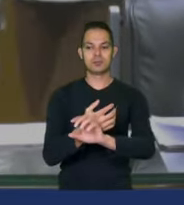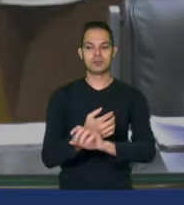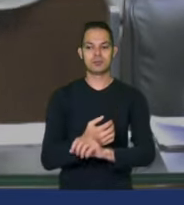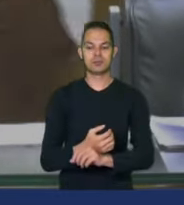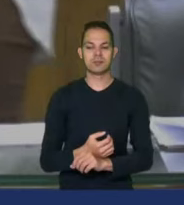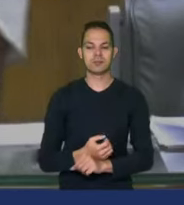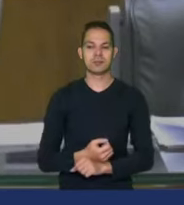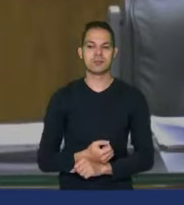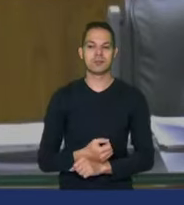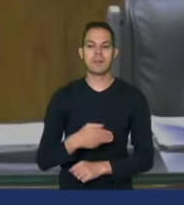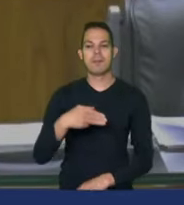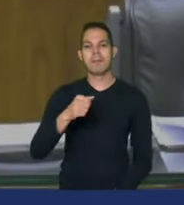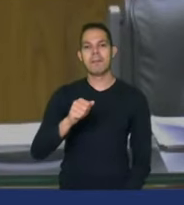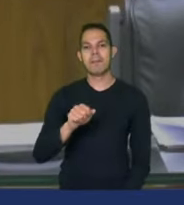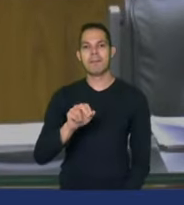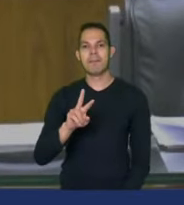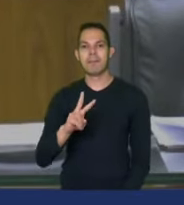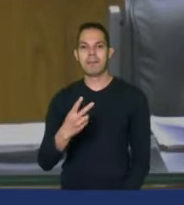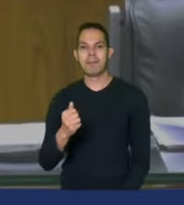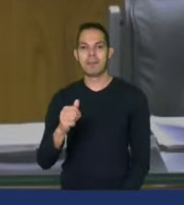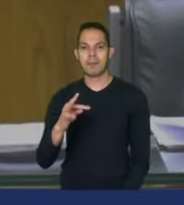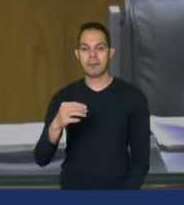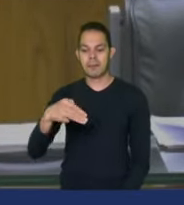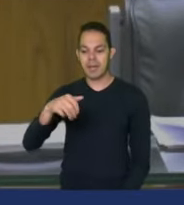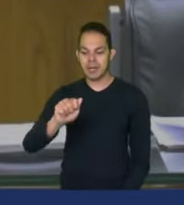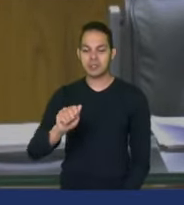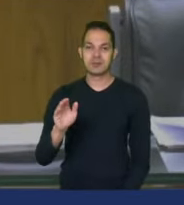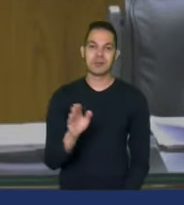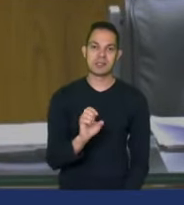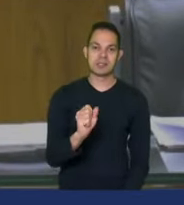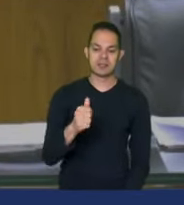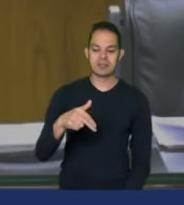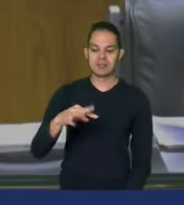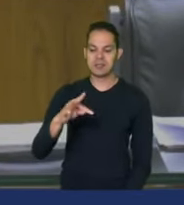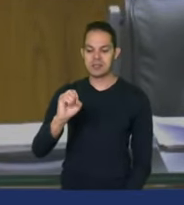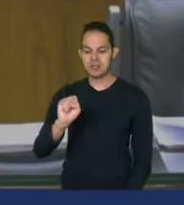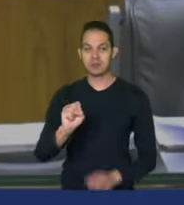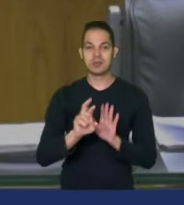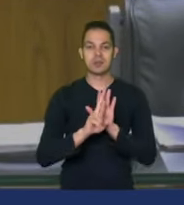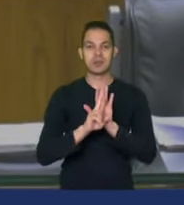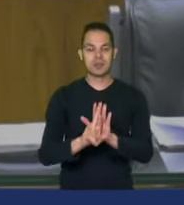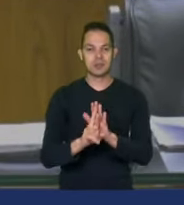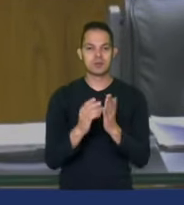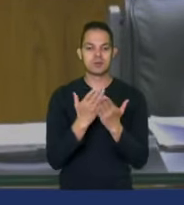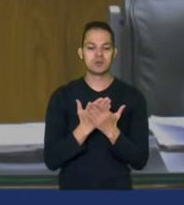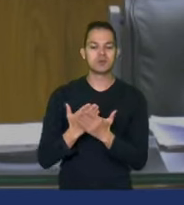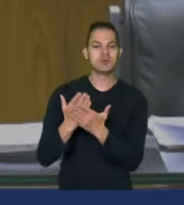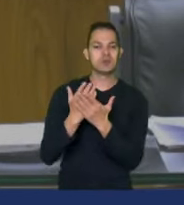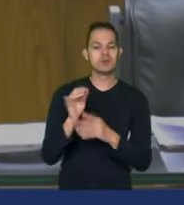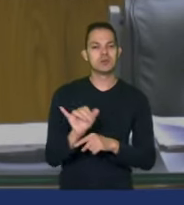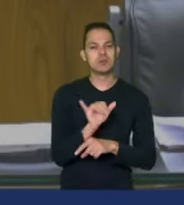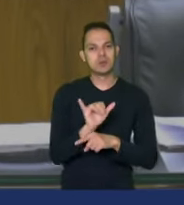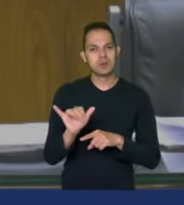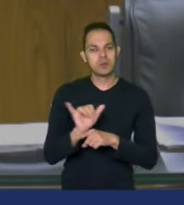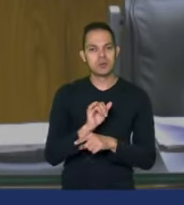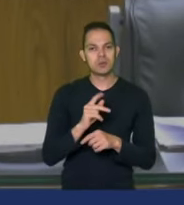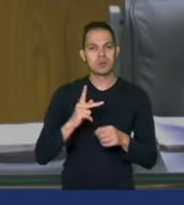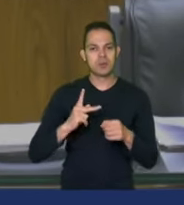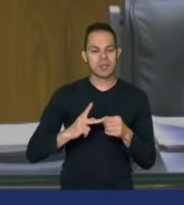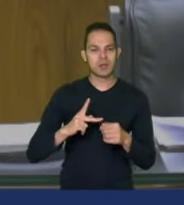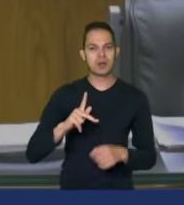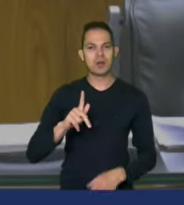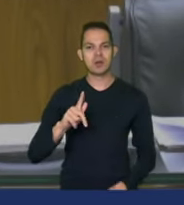Mahatma Ramos dos Santos, representante do Instituto de Estudos Estratégicos de Petróleo, Gás Natural